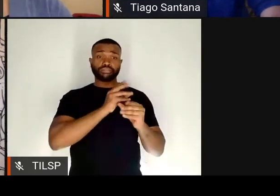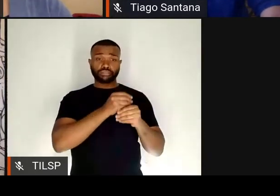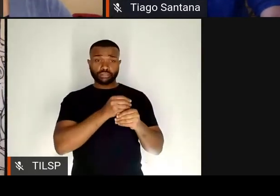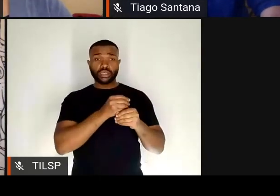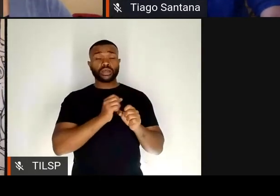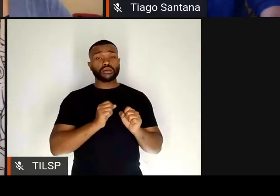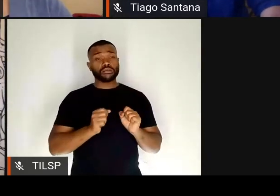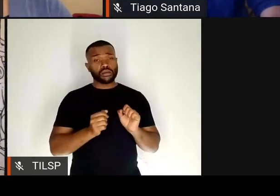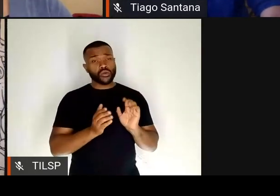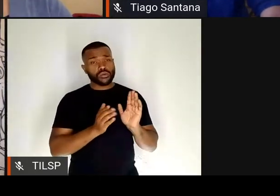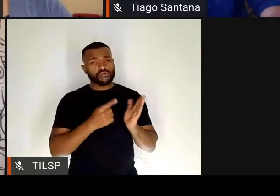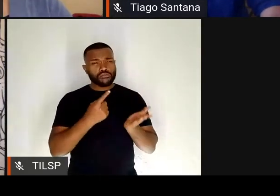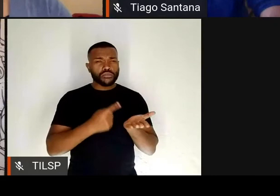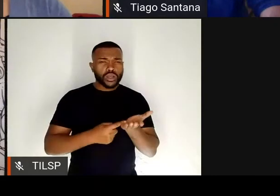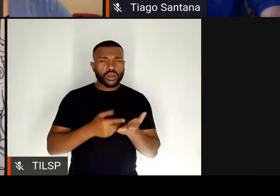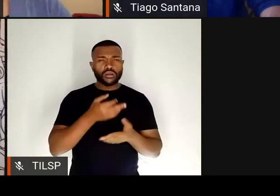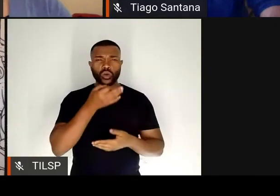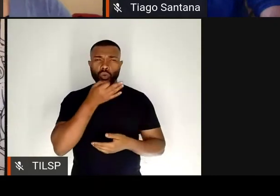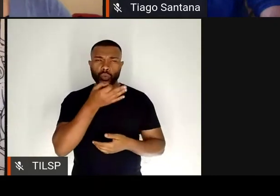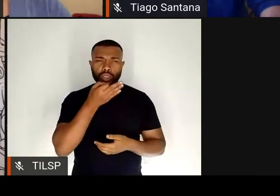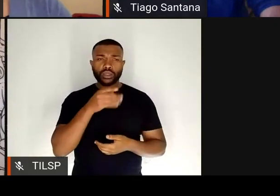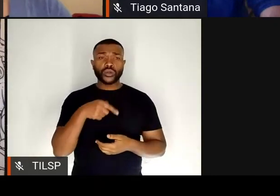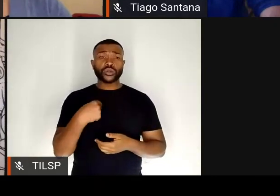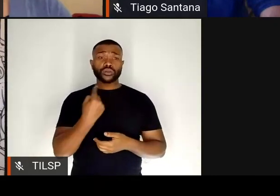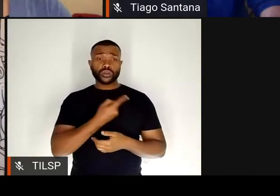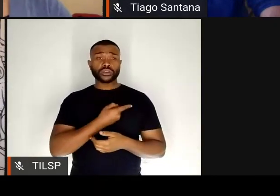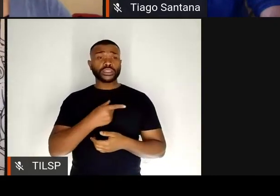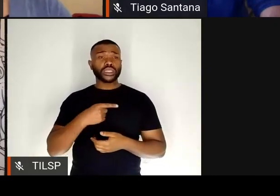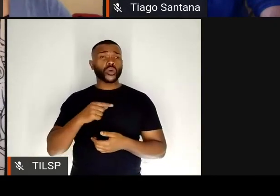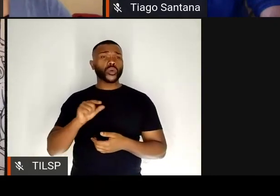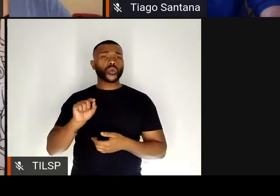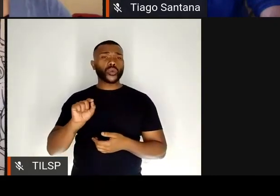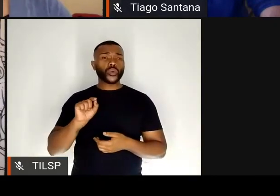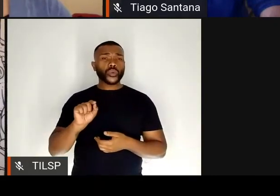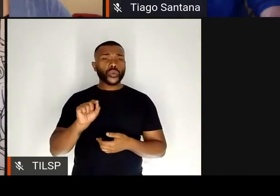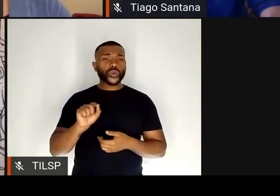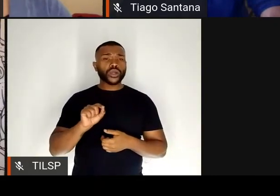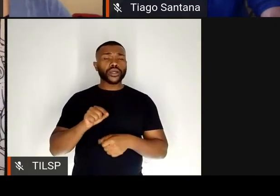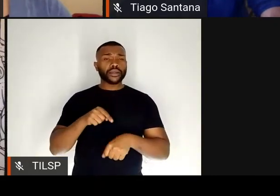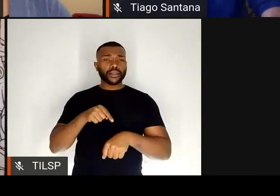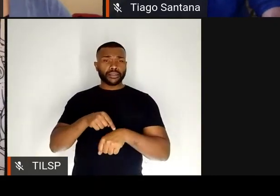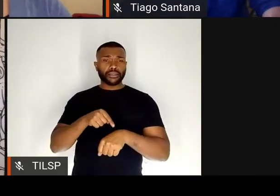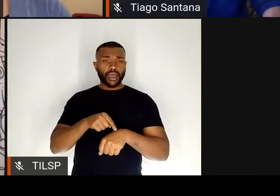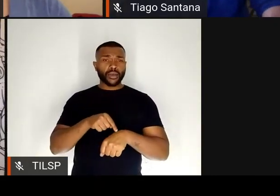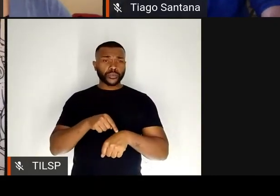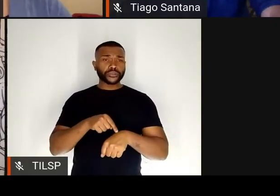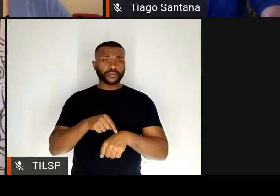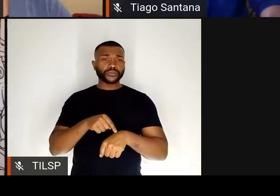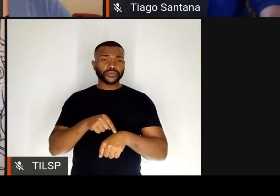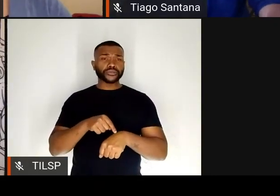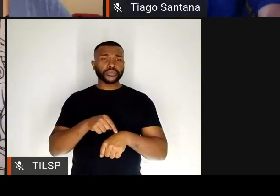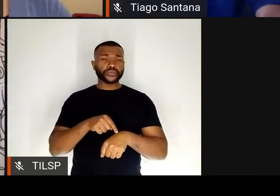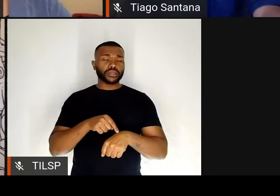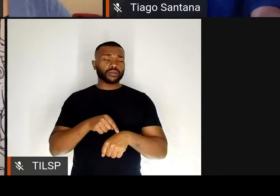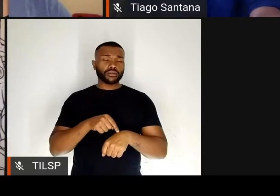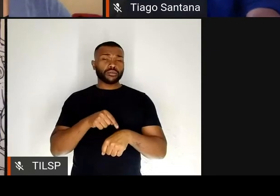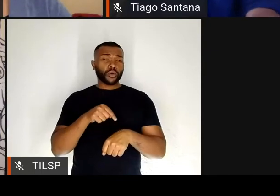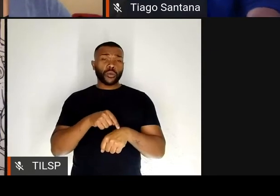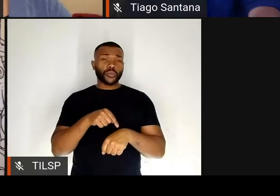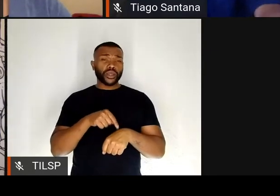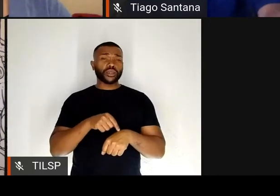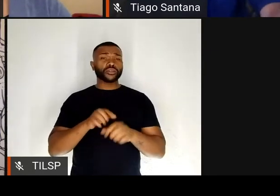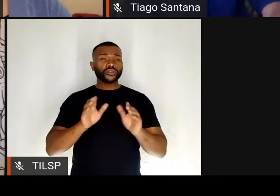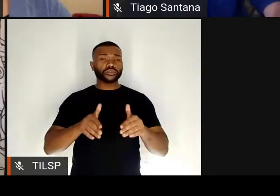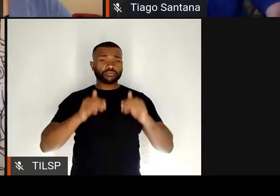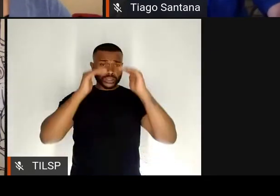comentários nossos em torno disso. Nós temos e estamos avançando no tempo e não deveríamos ir muito além do tempo, por um respeito a